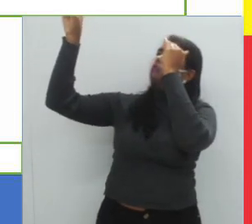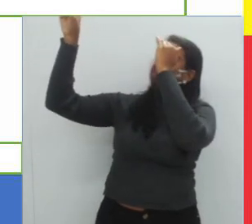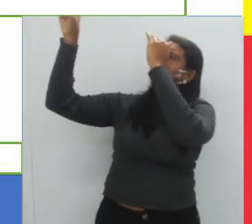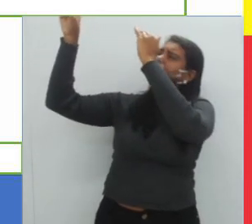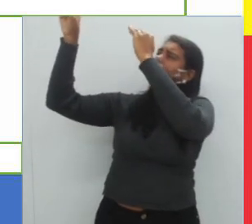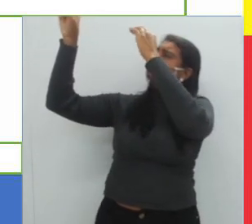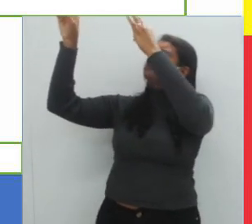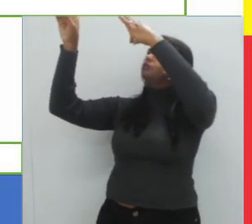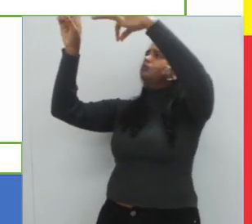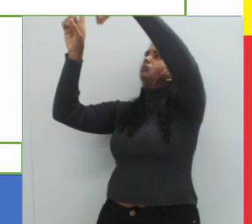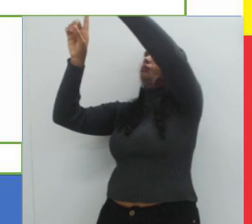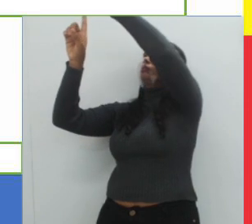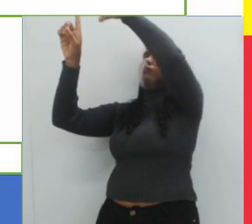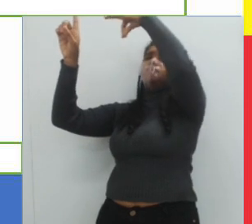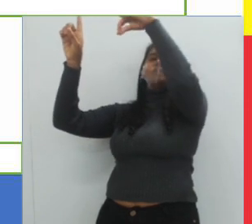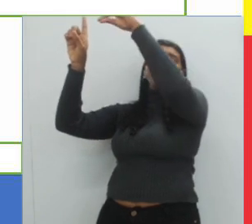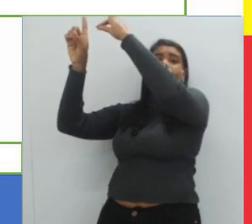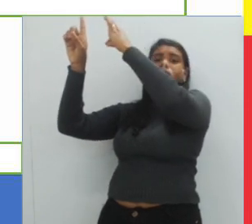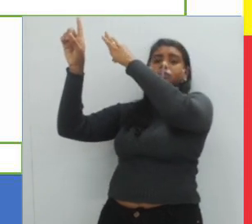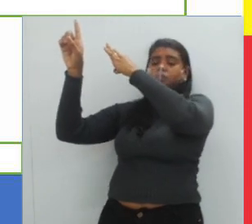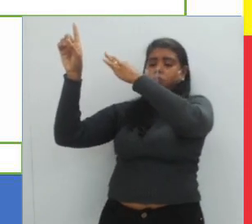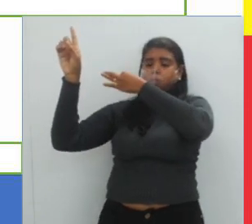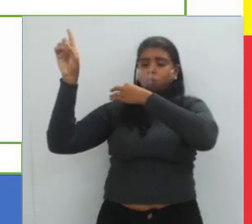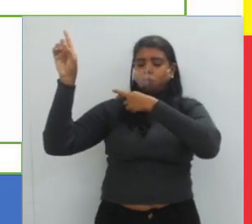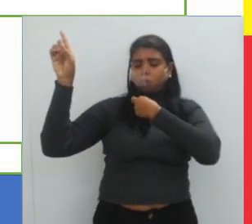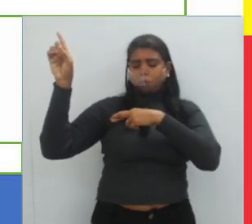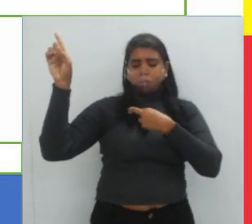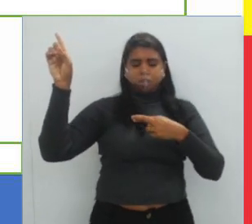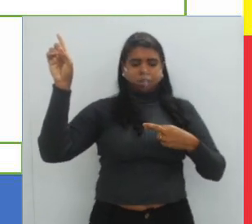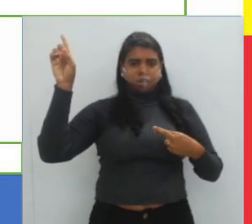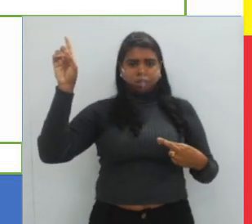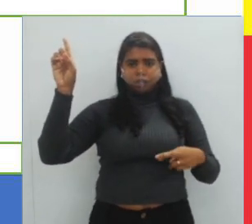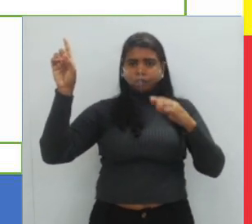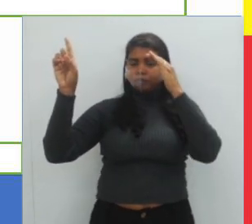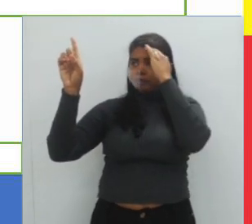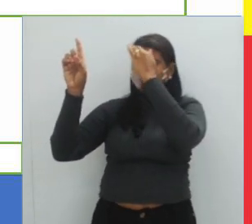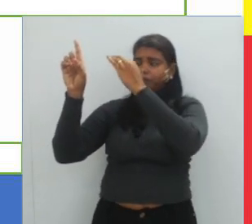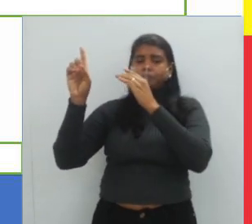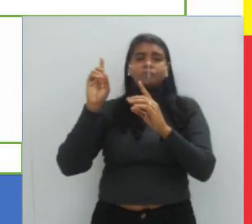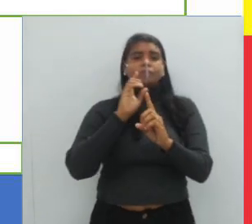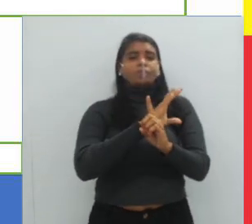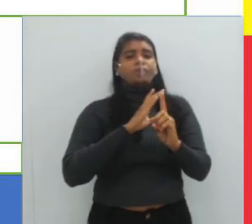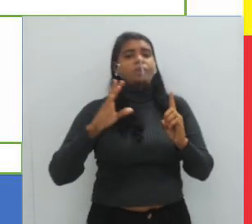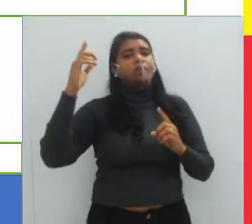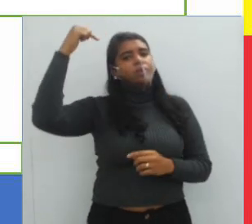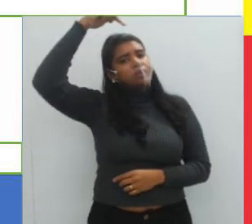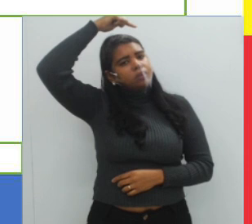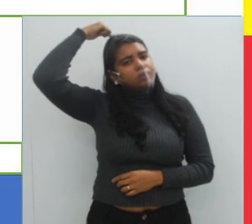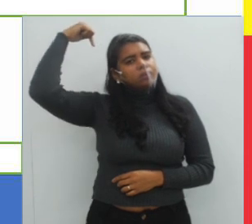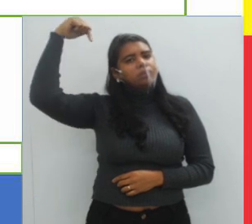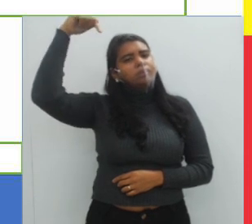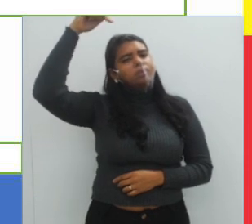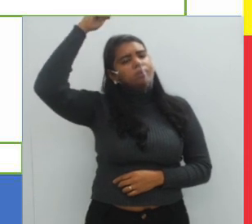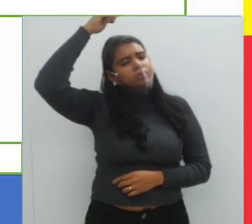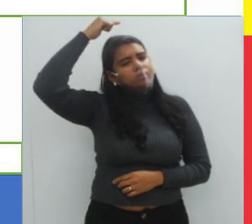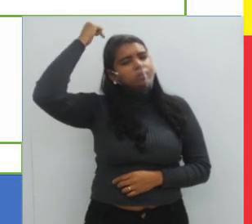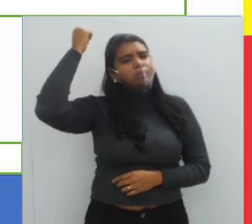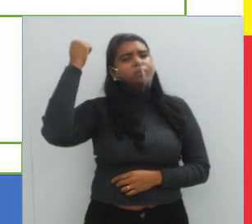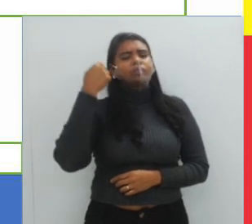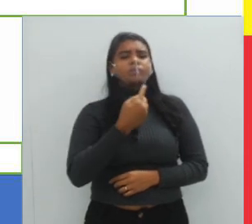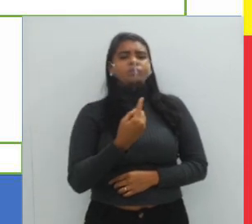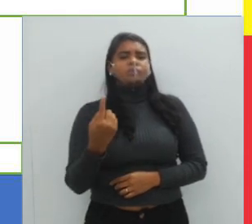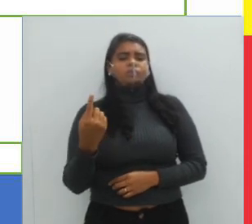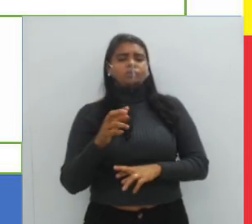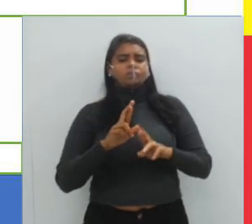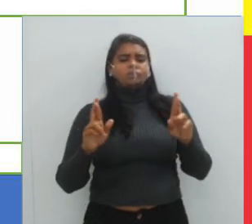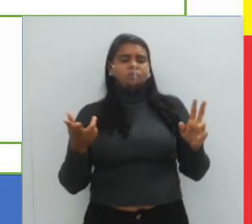uma divindade, à religião ou ao culto, aos ritos, sagrado, santo, liturgias de